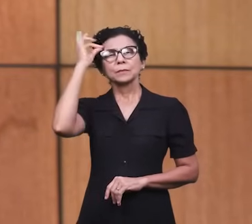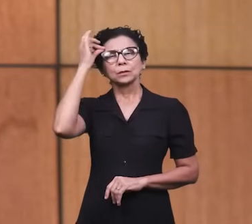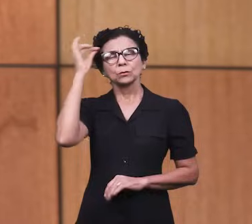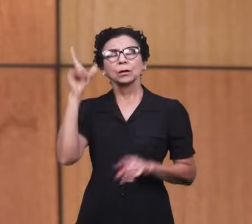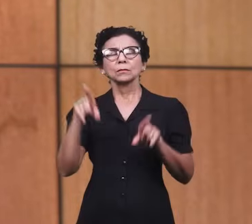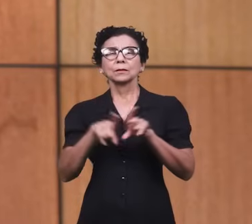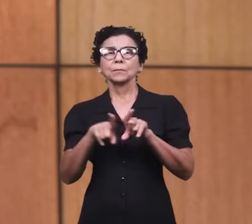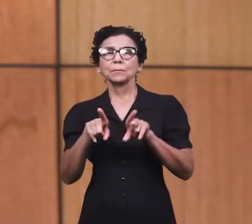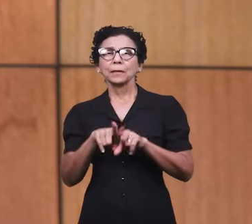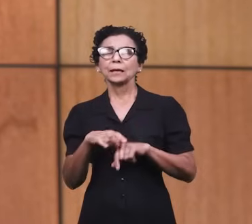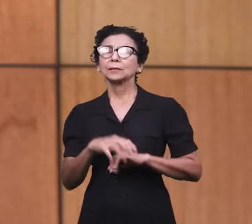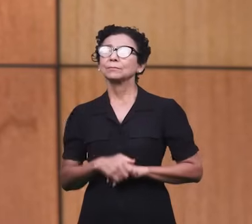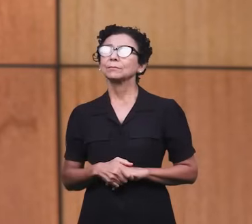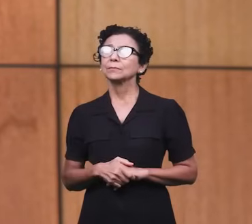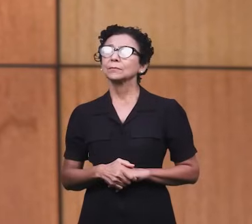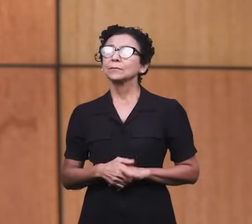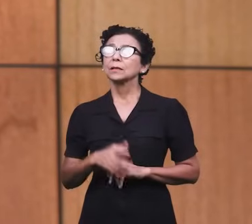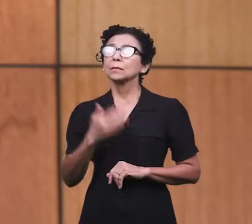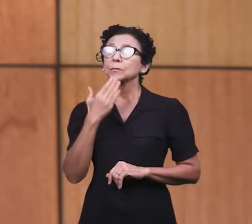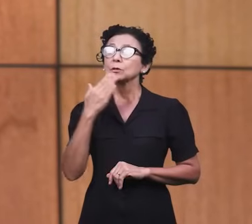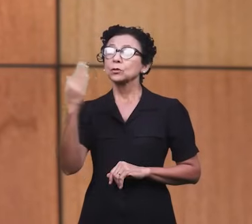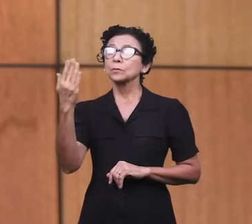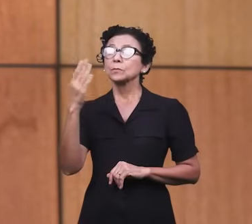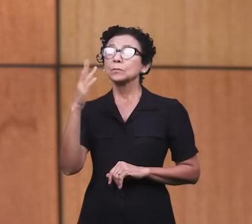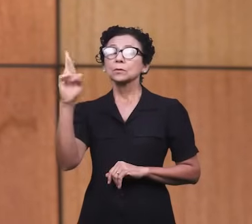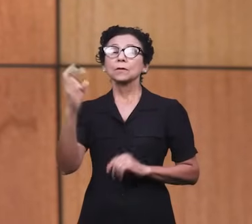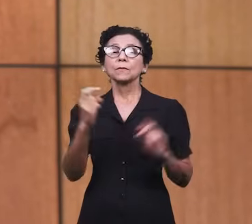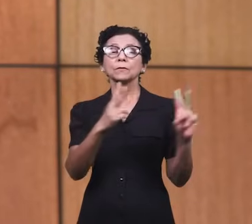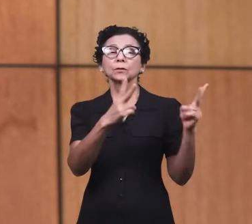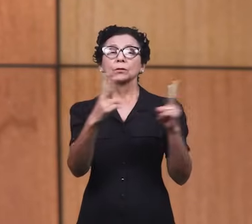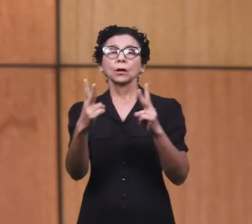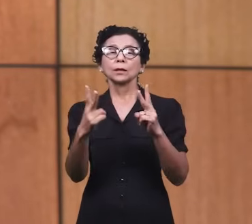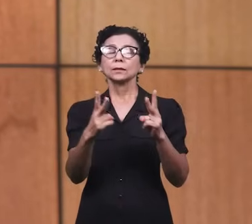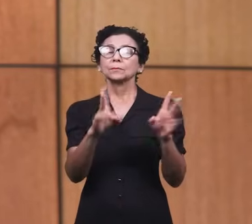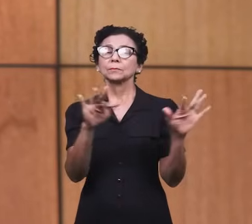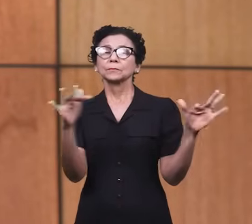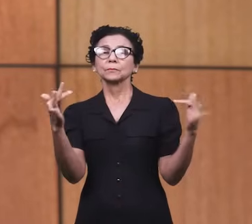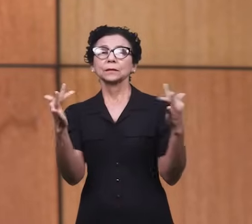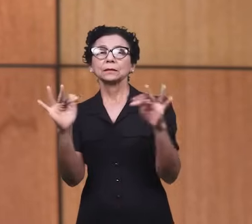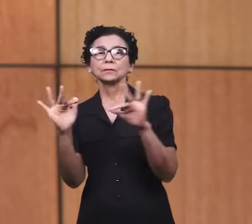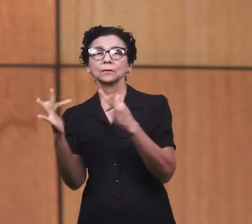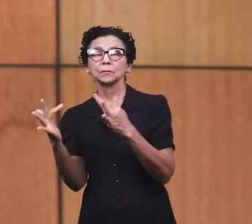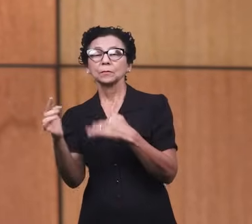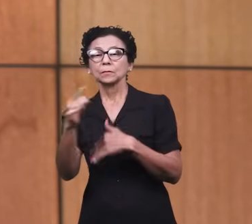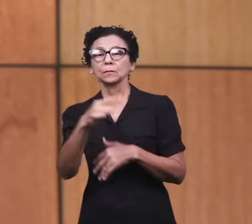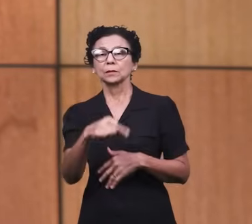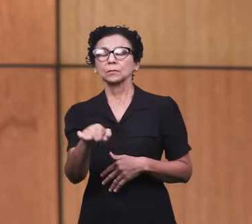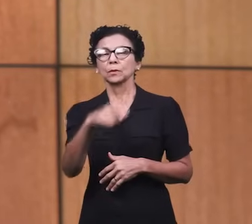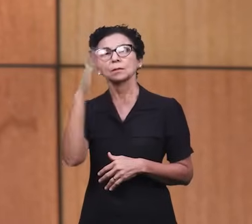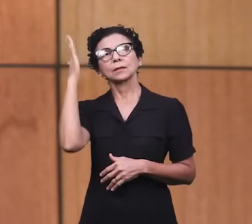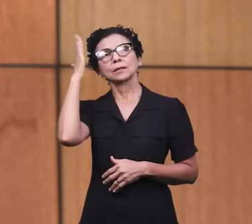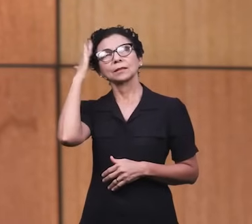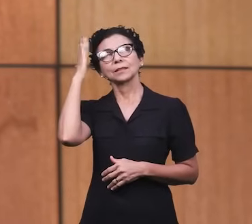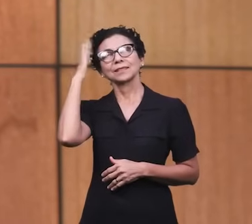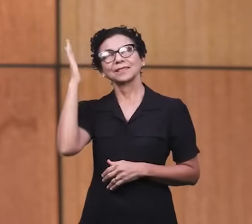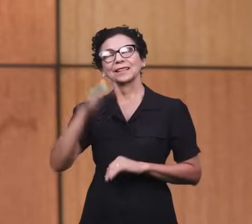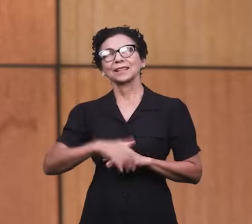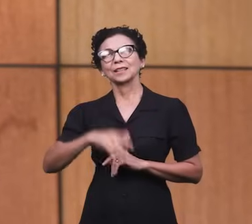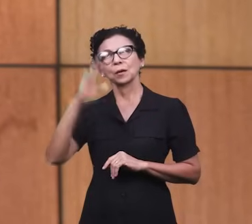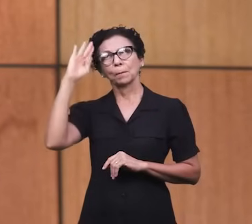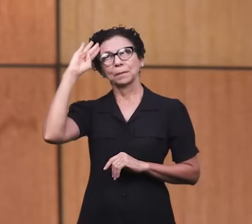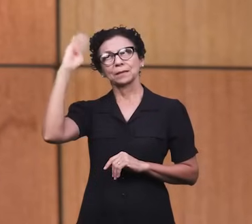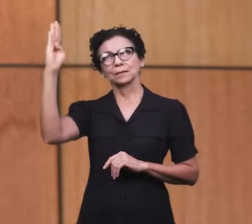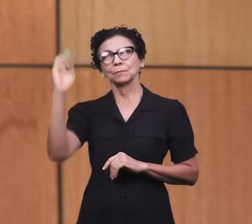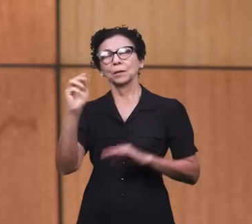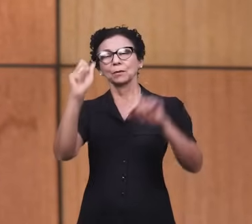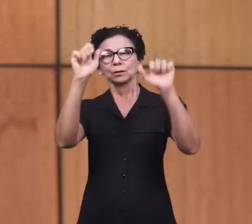ser abertas, mas que todos possam entender que a bênção do Senhor é que enriquece, ela